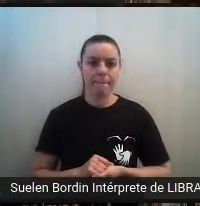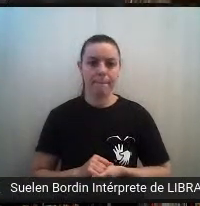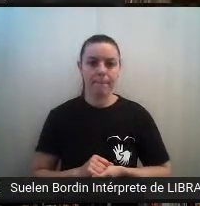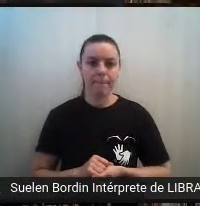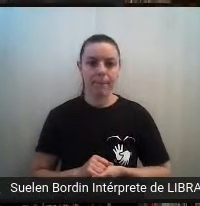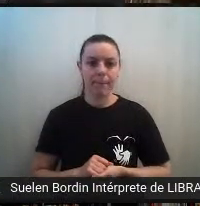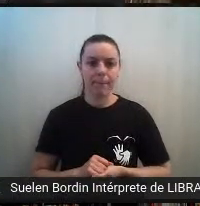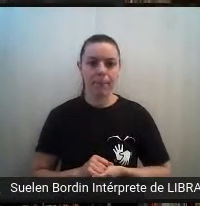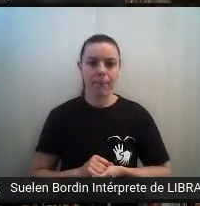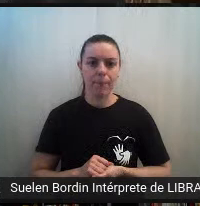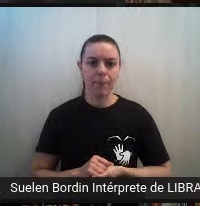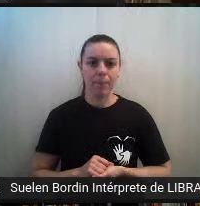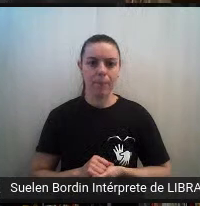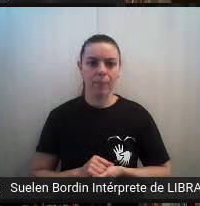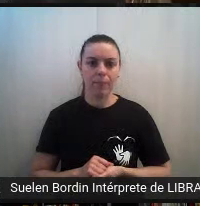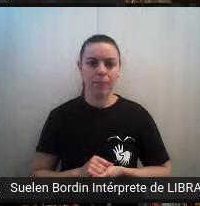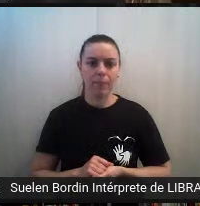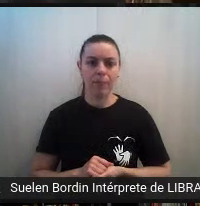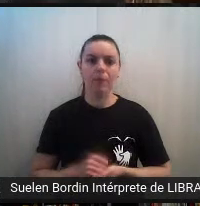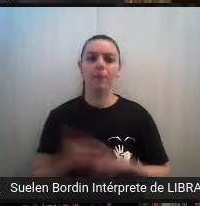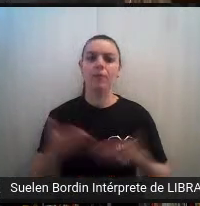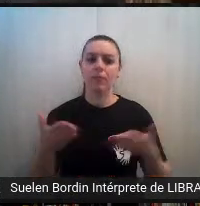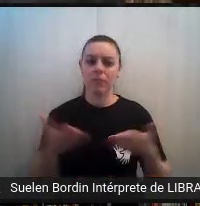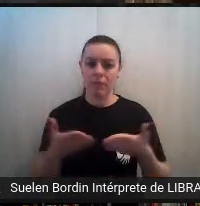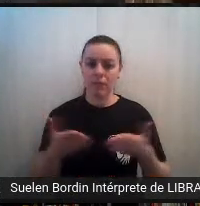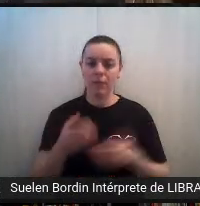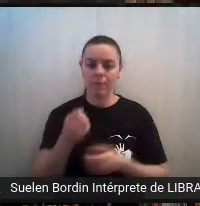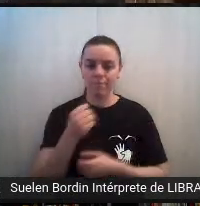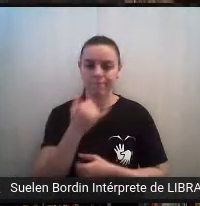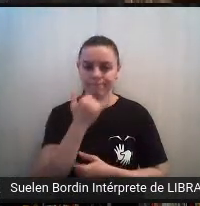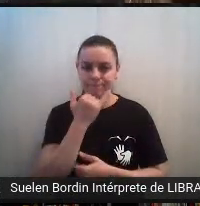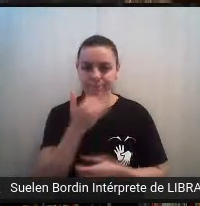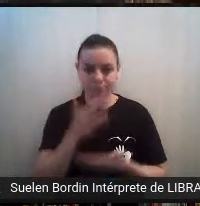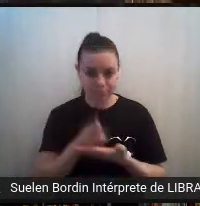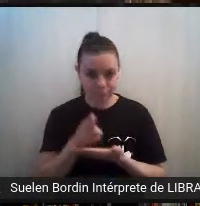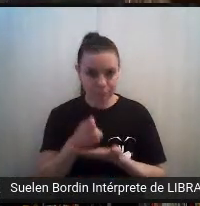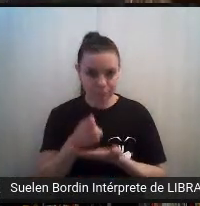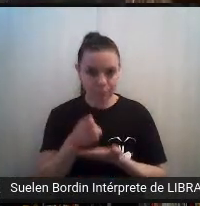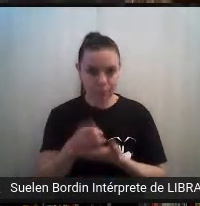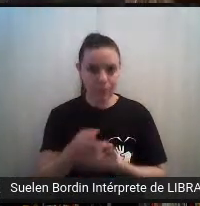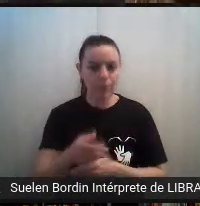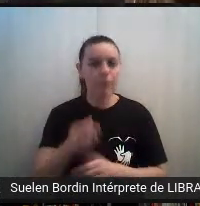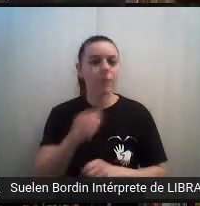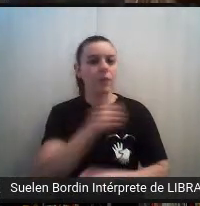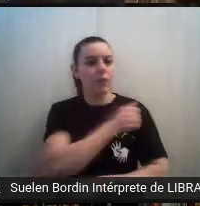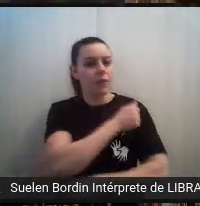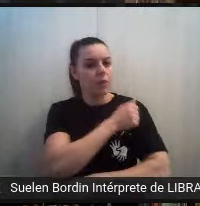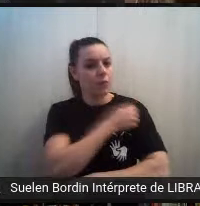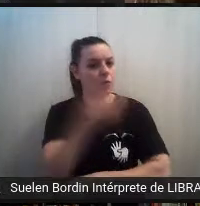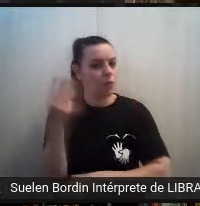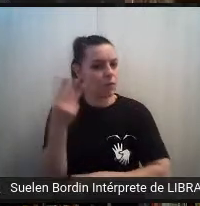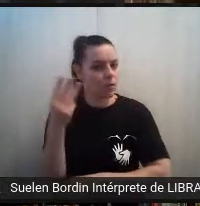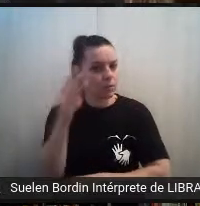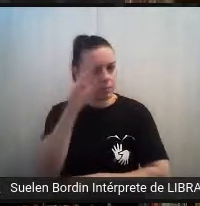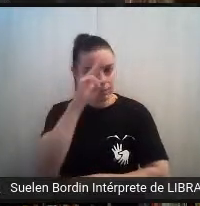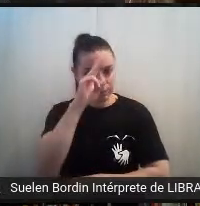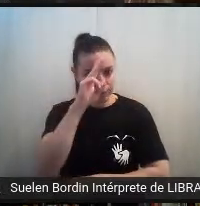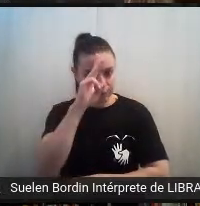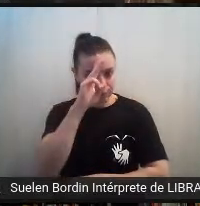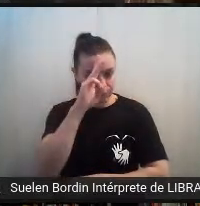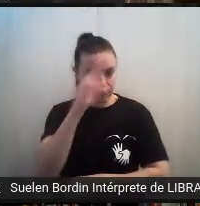Eu acho que foi um ponto fundamental para mim, porque como eu estava no terceiro ano e eu estava